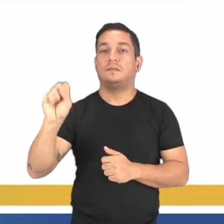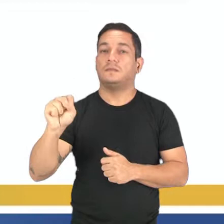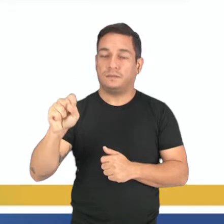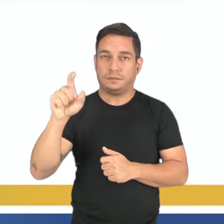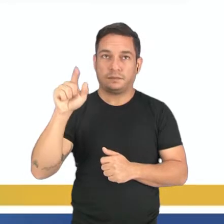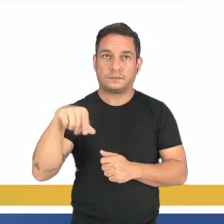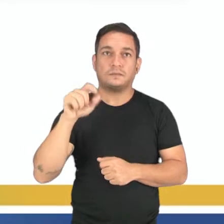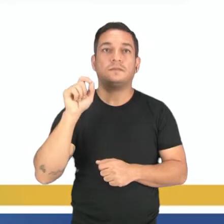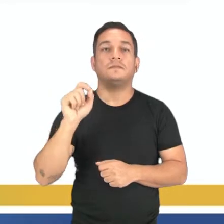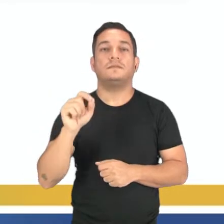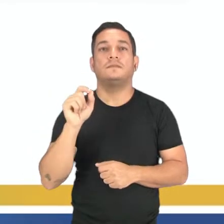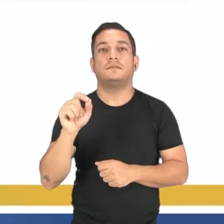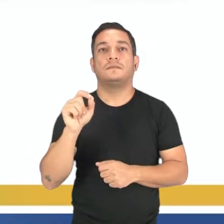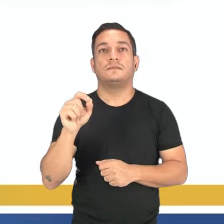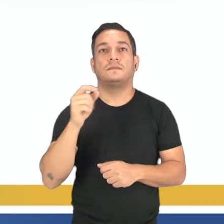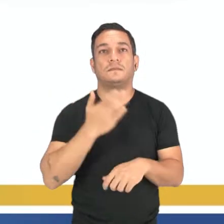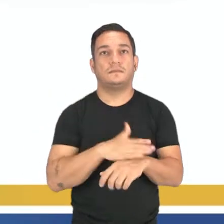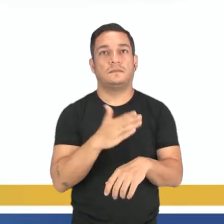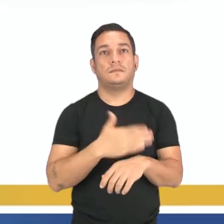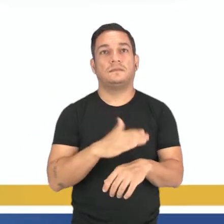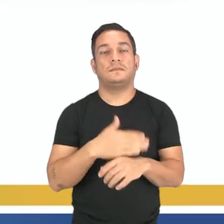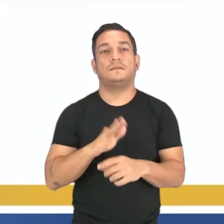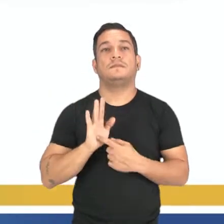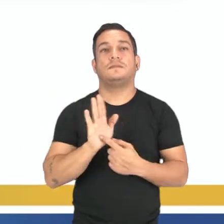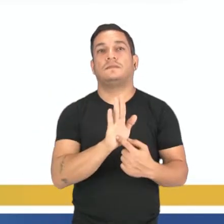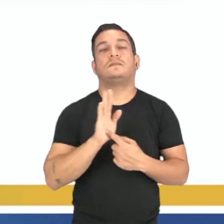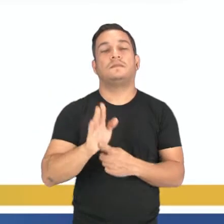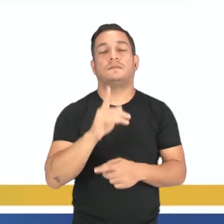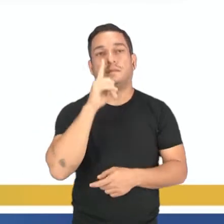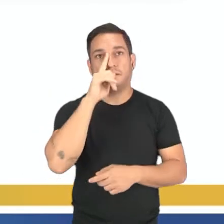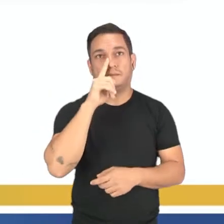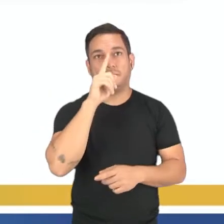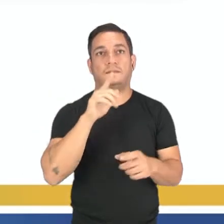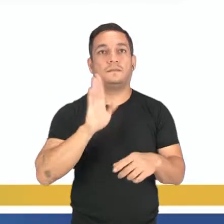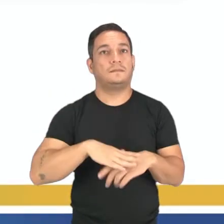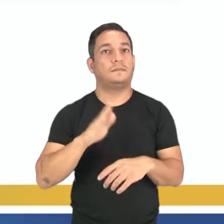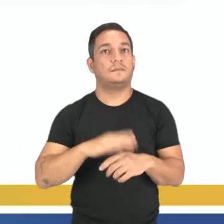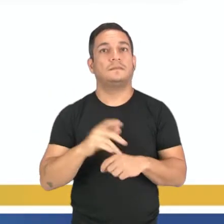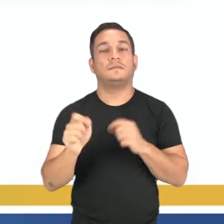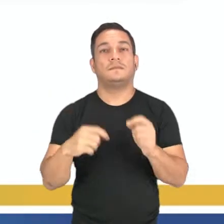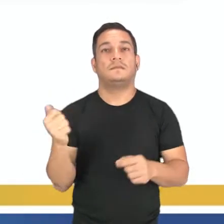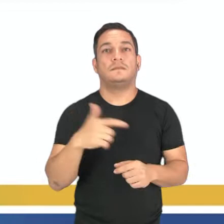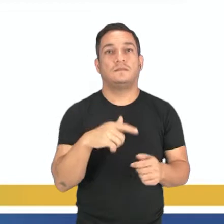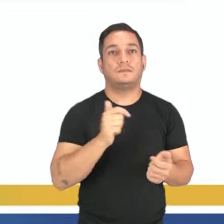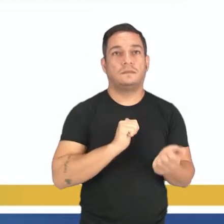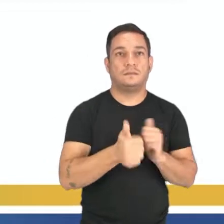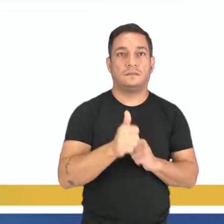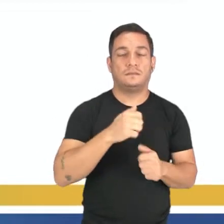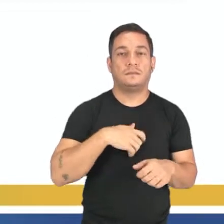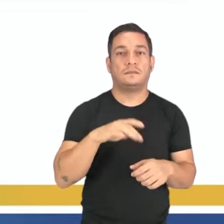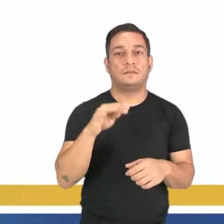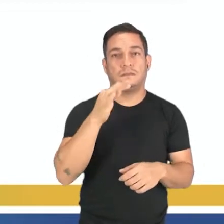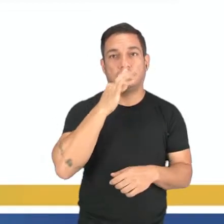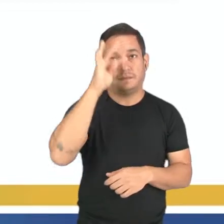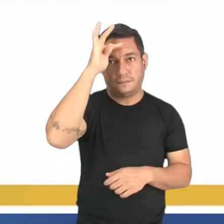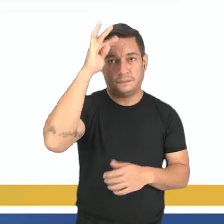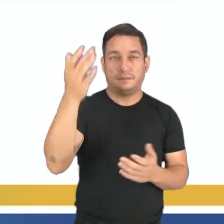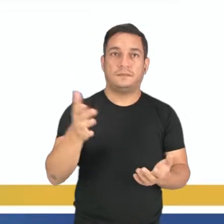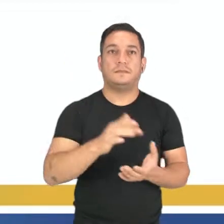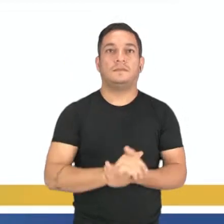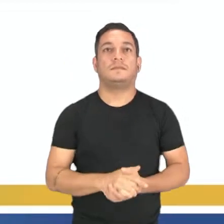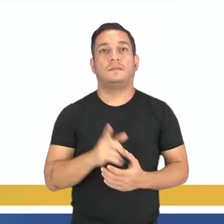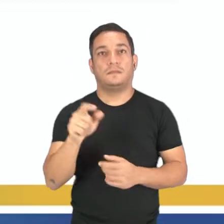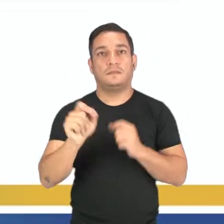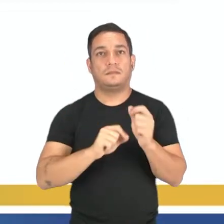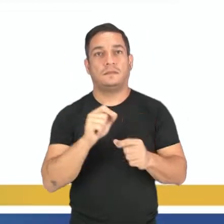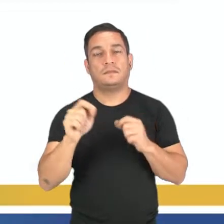esportes radicais são as práticas que apresentam um risco maior do que nas modalidades esportivas tradicionais,